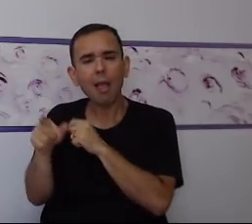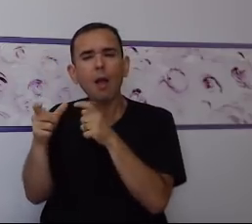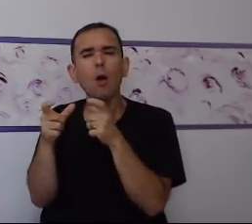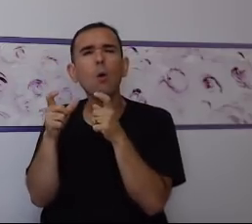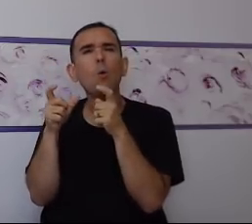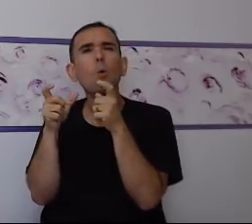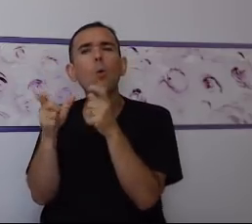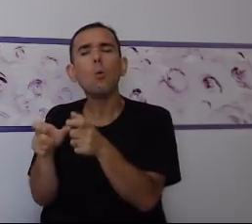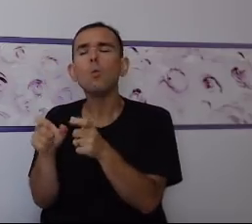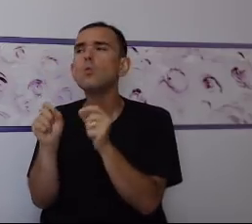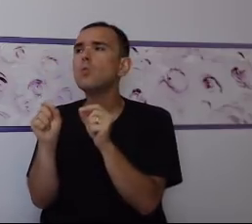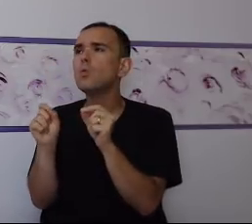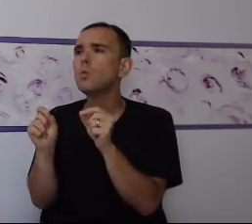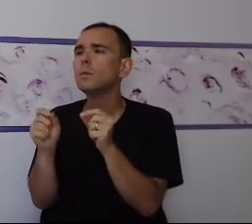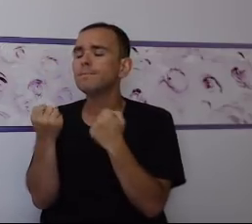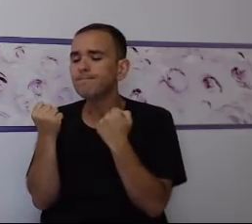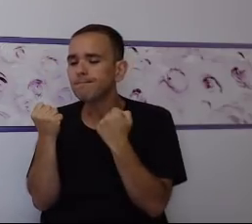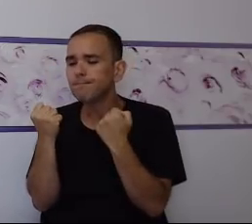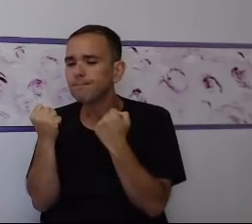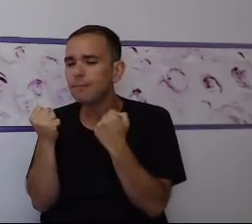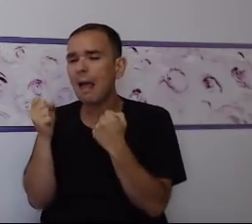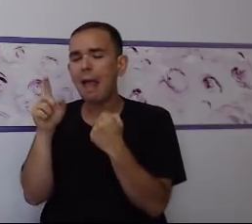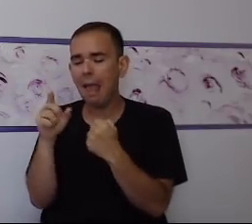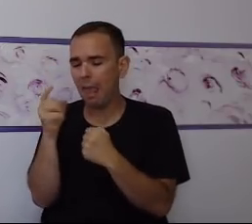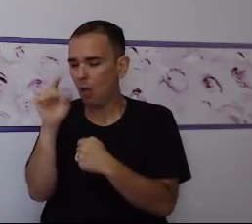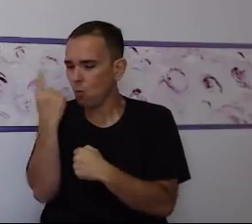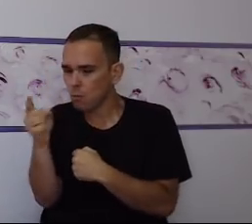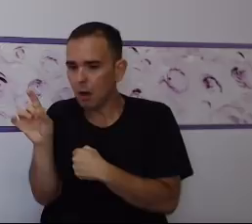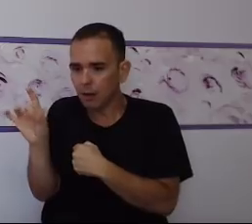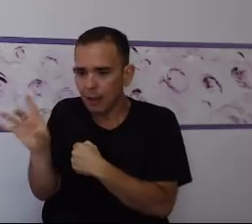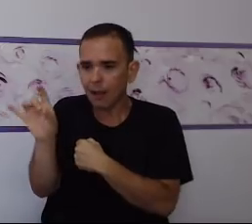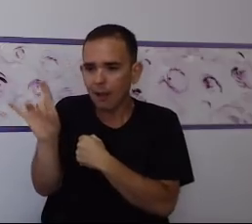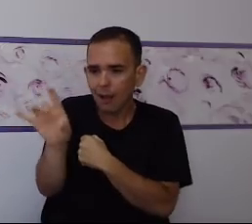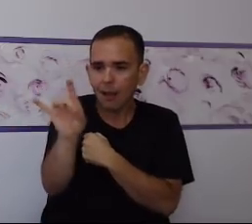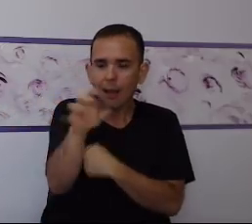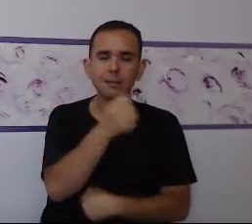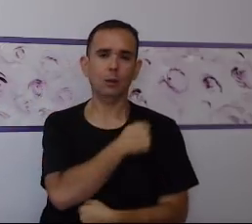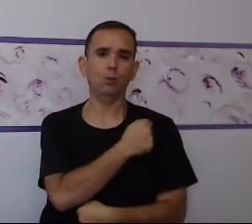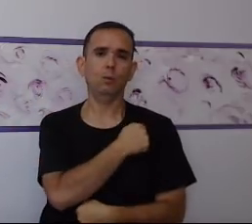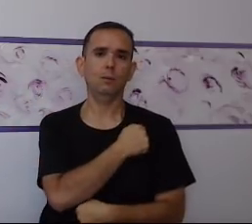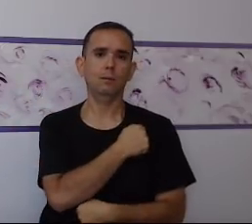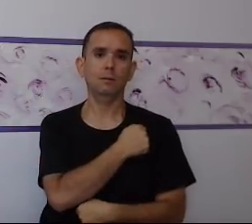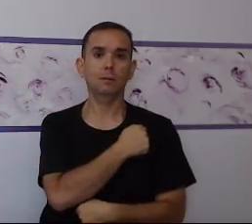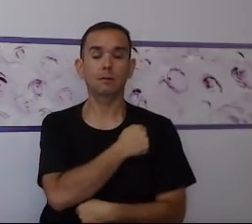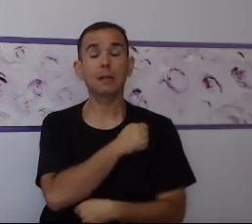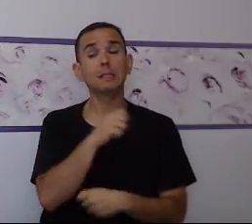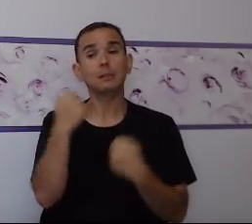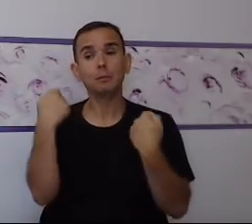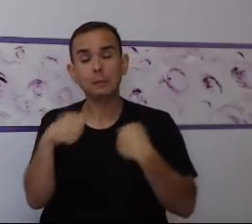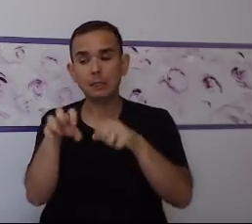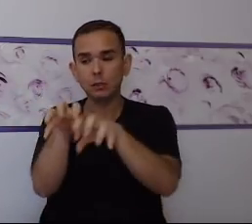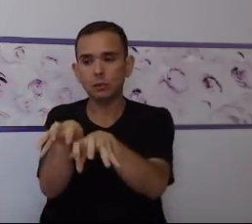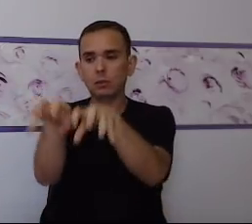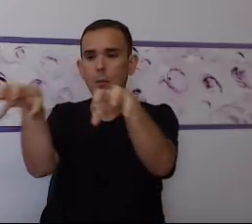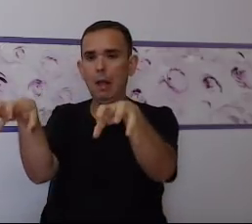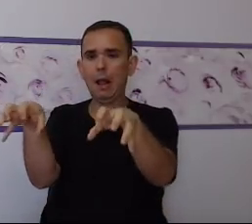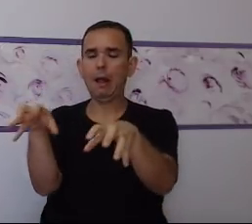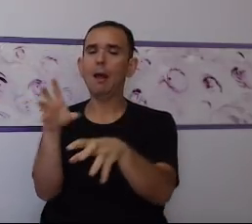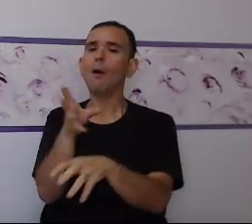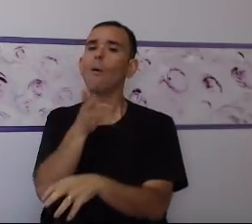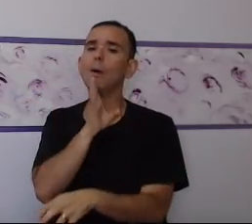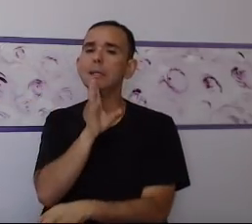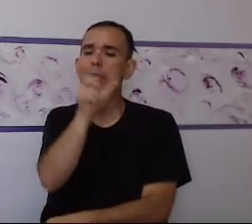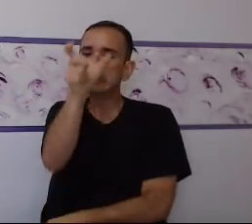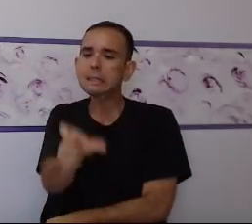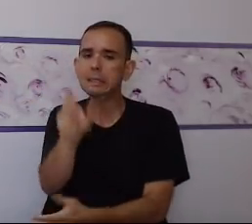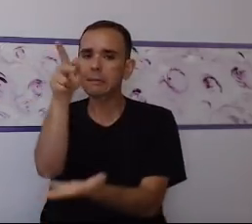onde é uma para cada aluno, tá? Então, assim, a gente precisa dividir bem. Então, eu preciso conhecer muito bem o